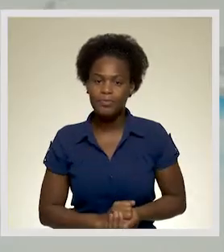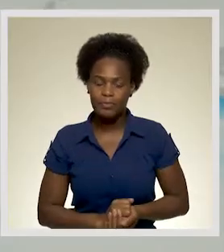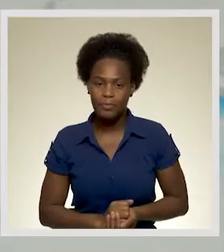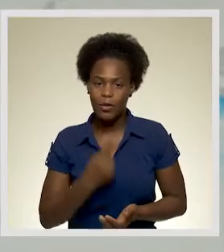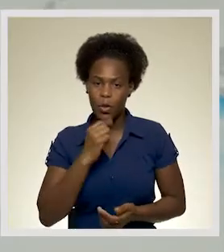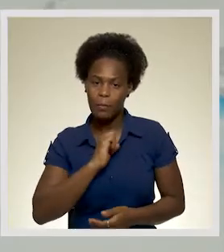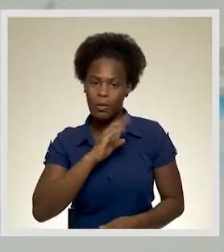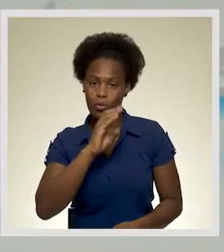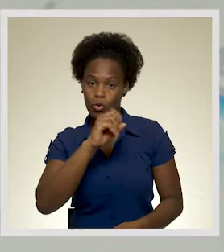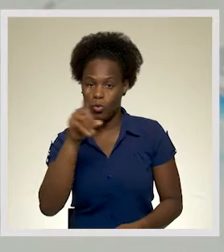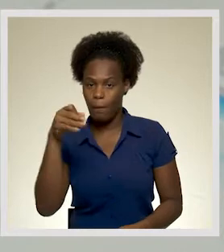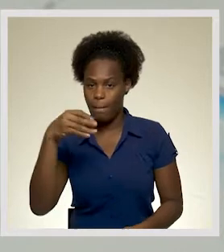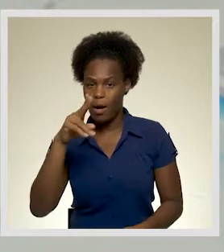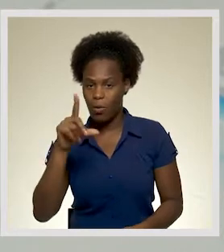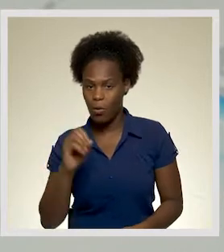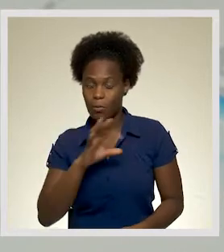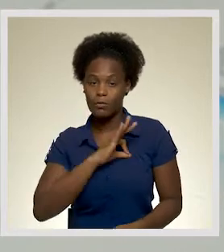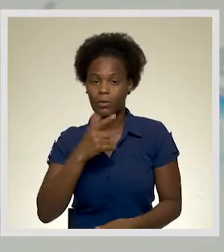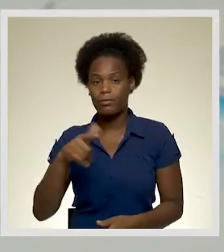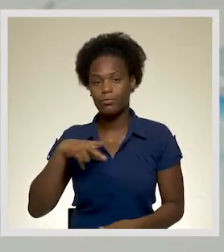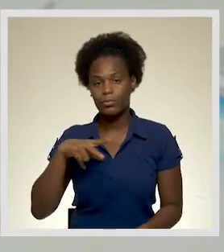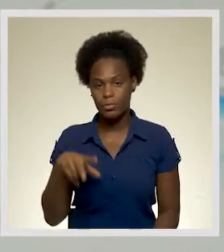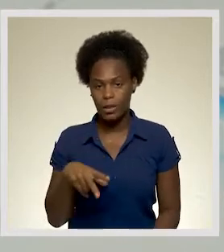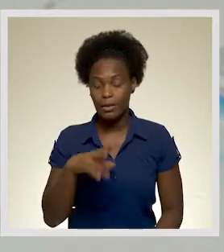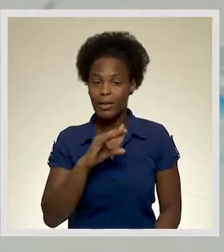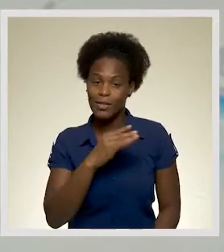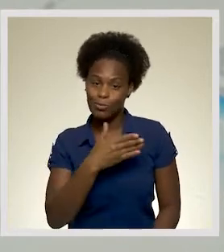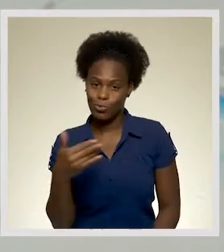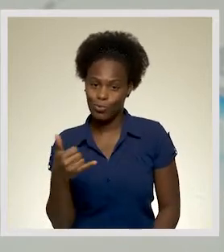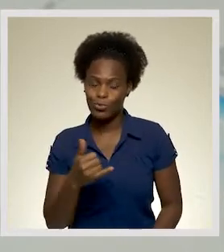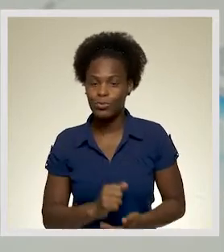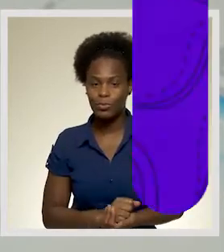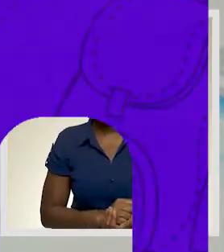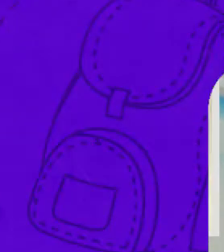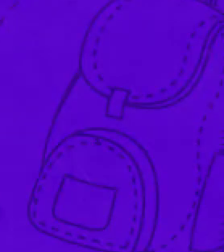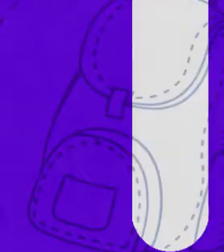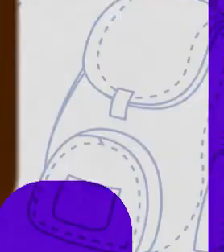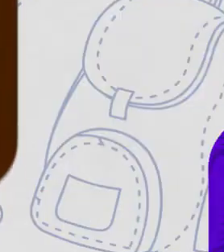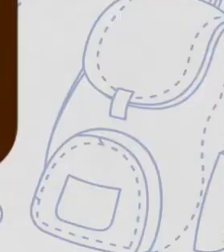Paulo Oliveira, professor de língua portuguesa do 12º ano.